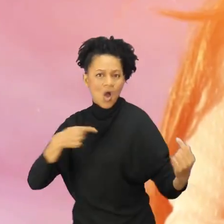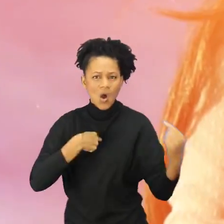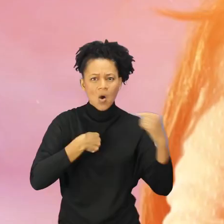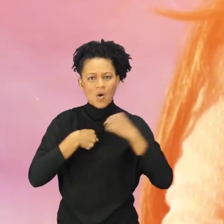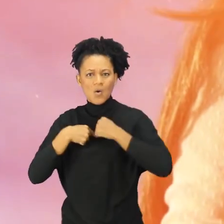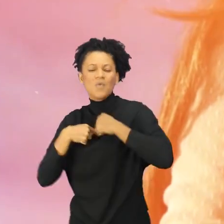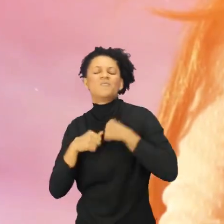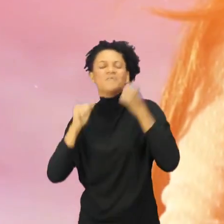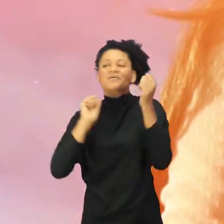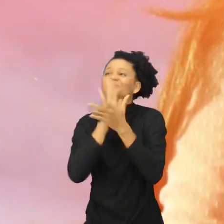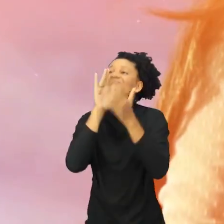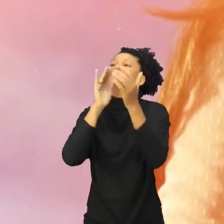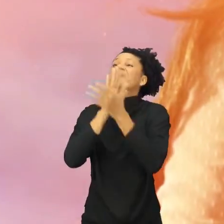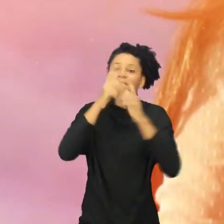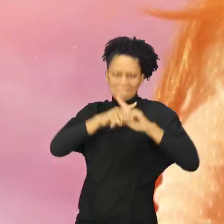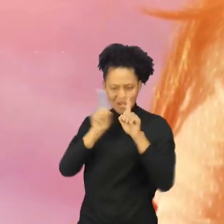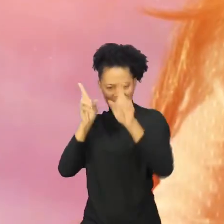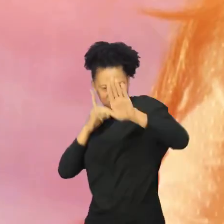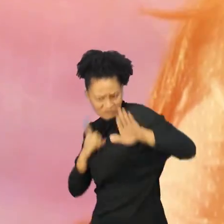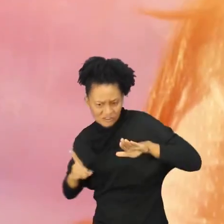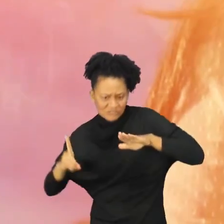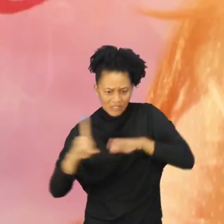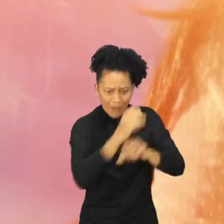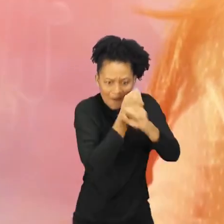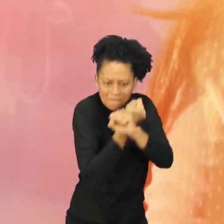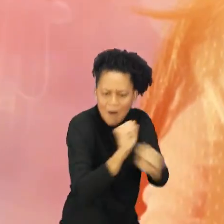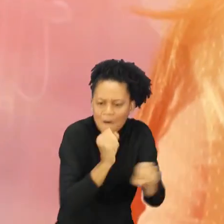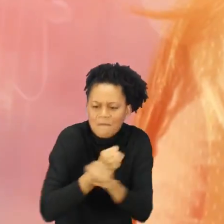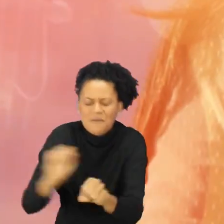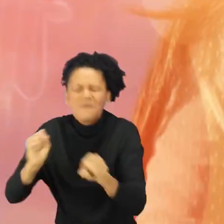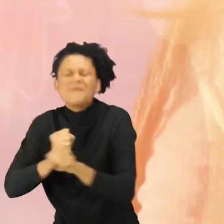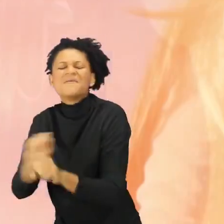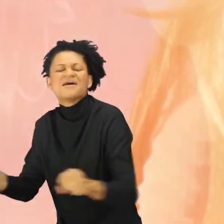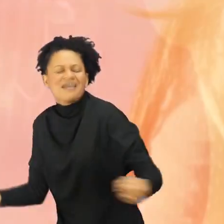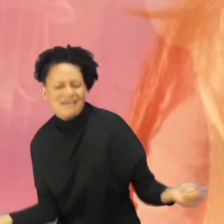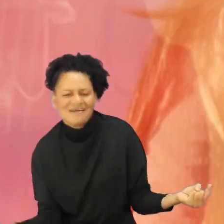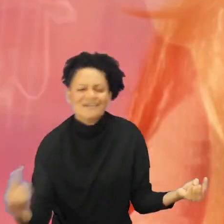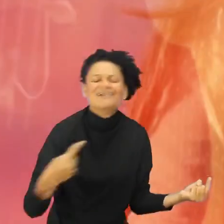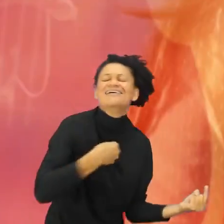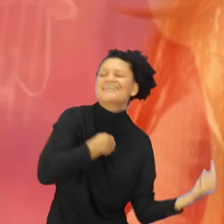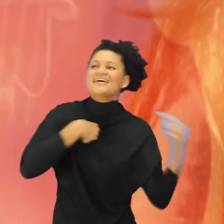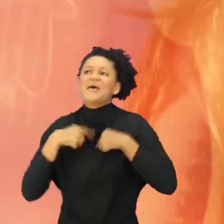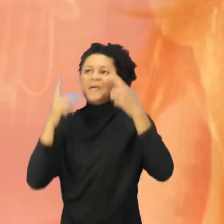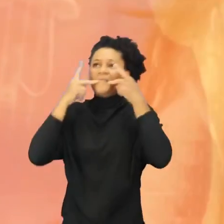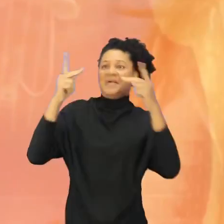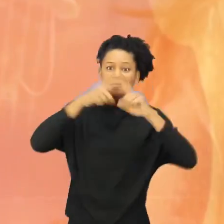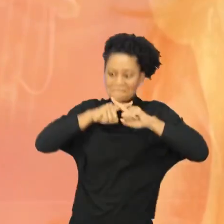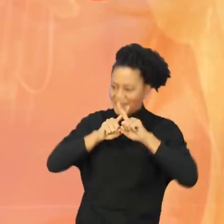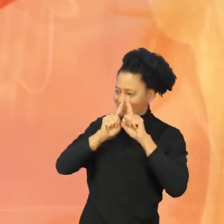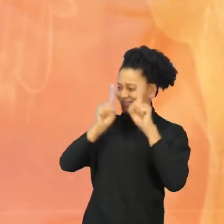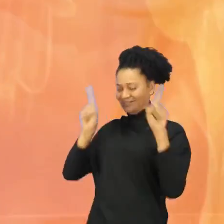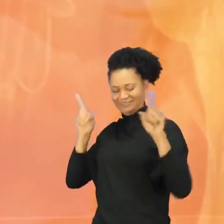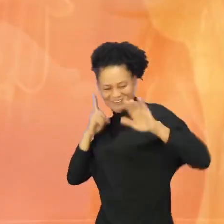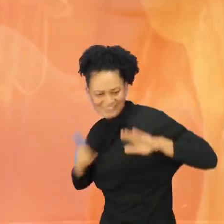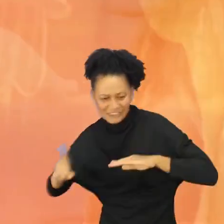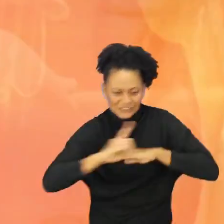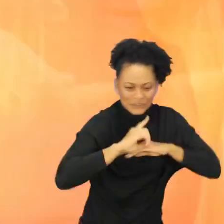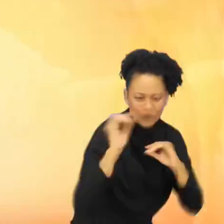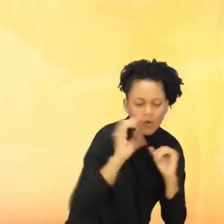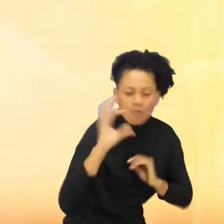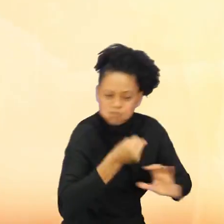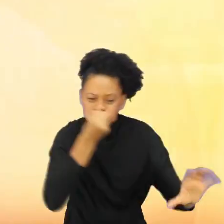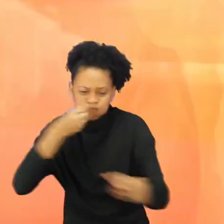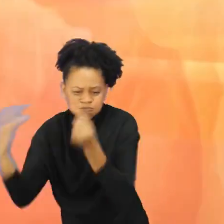Eu louvo, mas quem liberta é Deus Eu prego, mas quem salta é Deus Eu